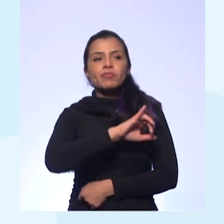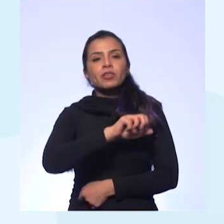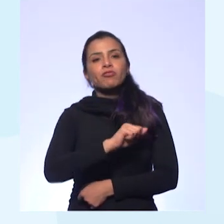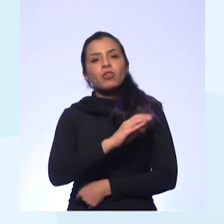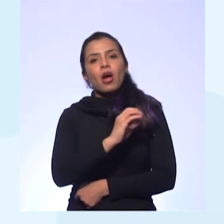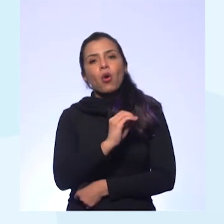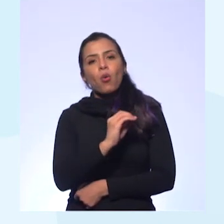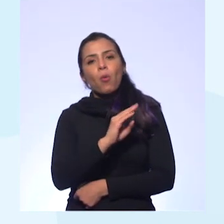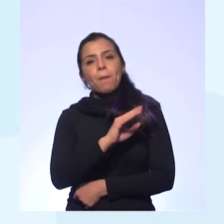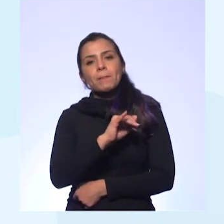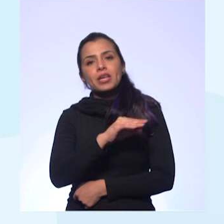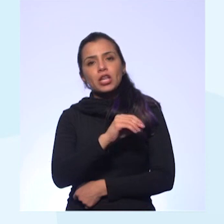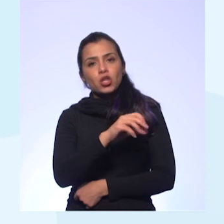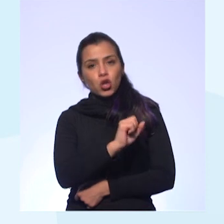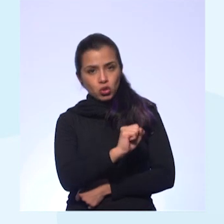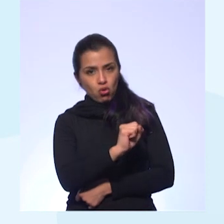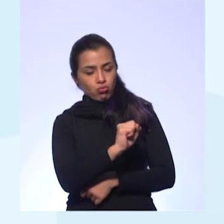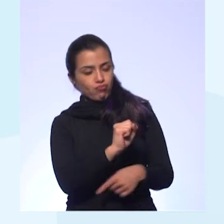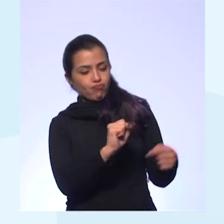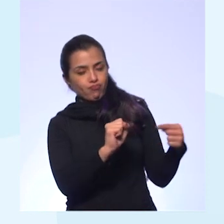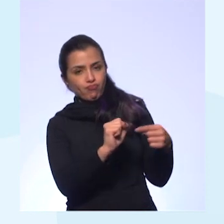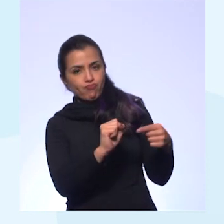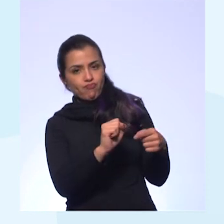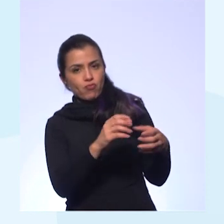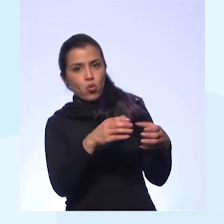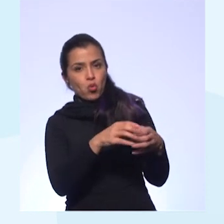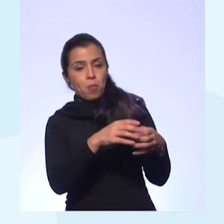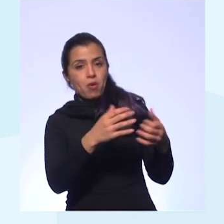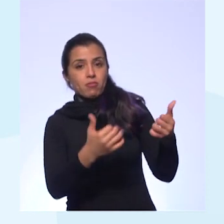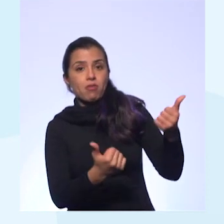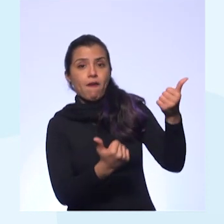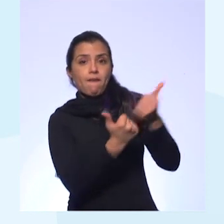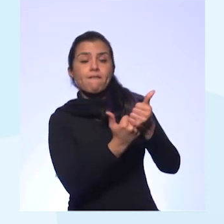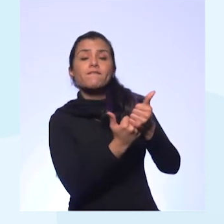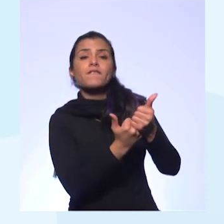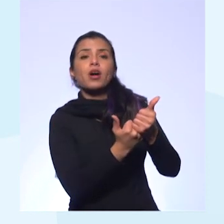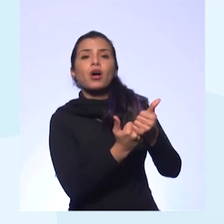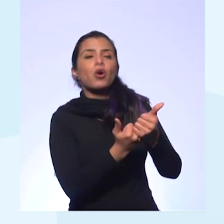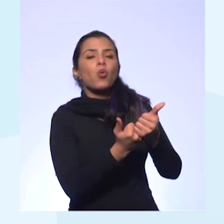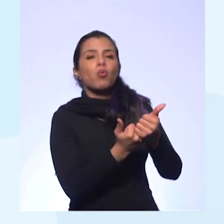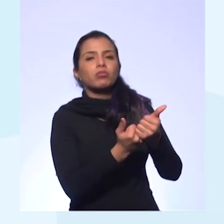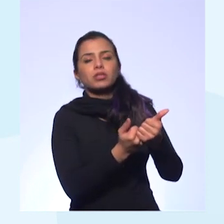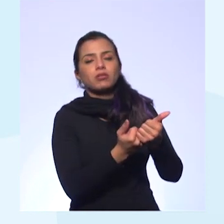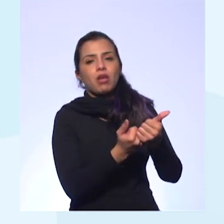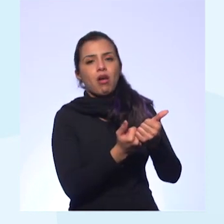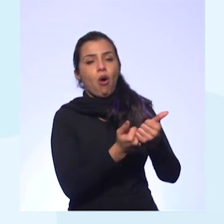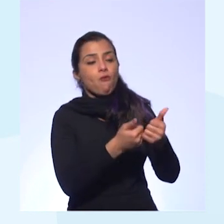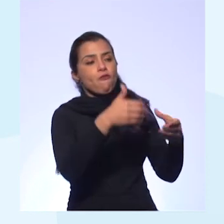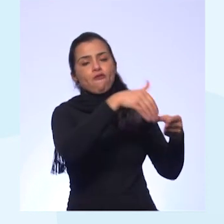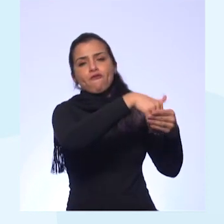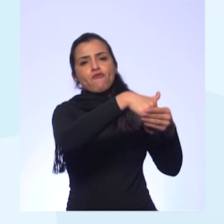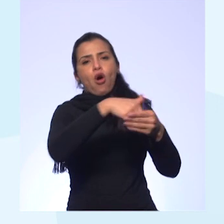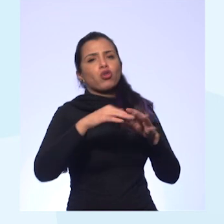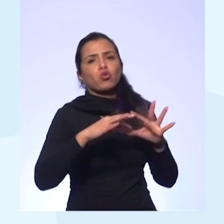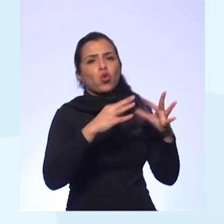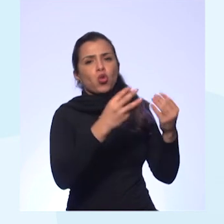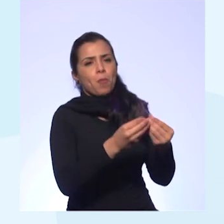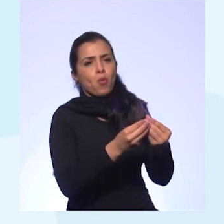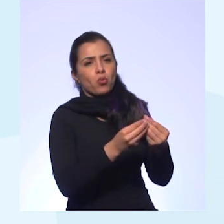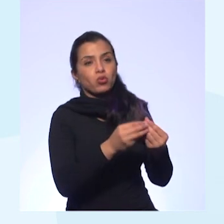jacobinos. Os jacobinos eram defensores do voto universal, ou seja, eles eram contra aquela determinação da Constituição